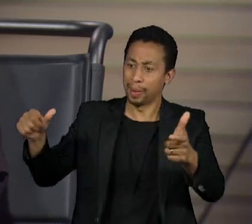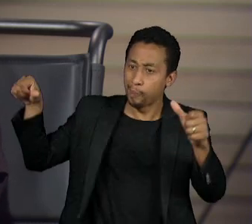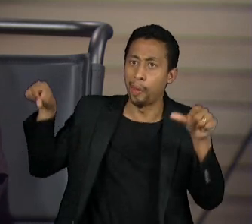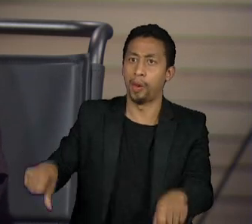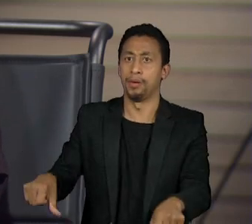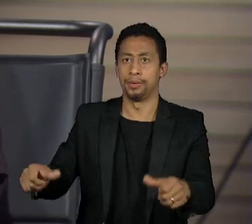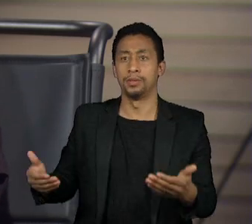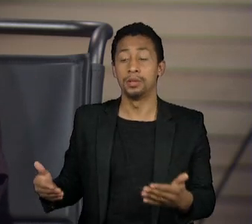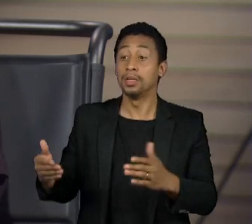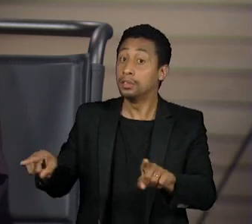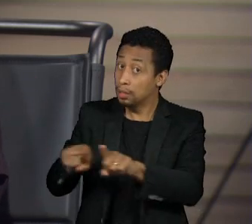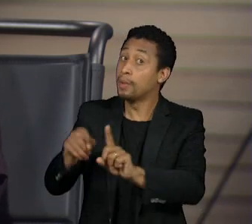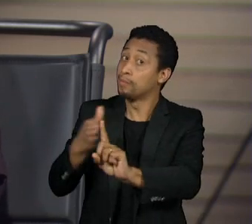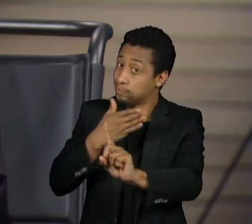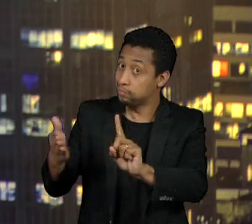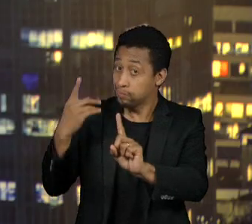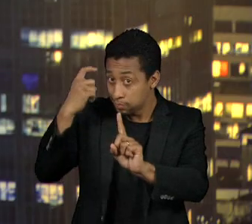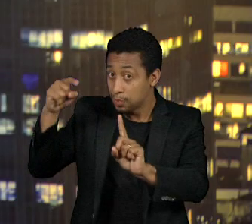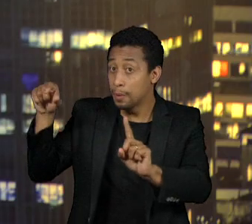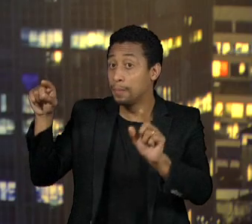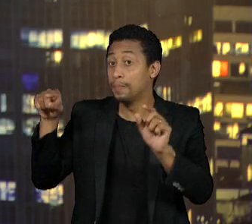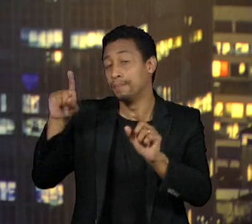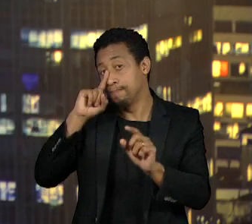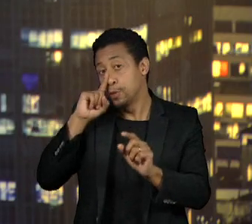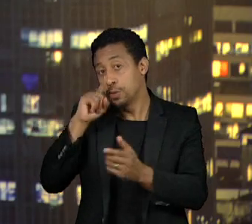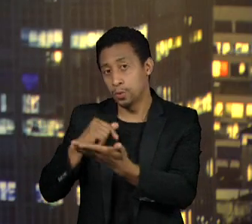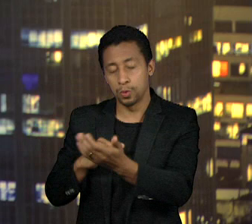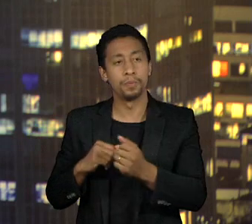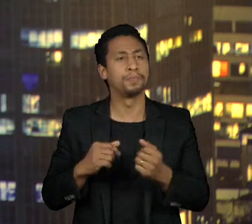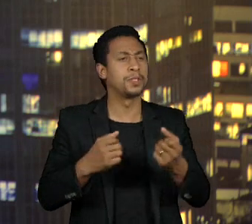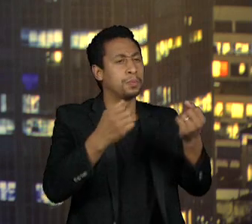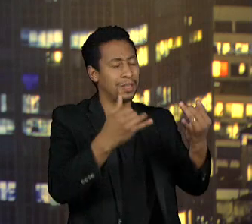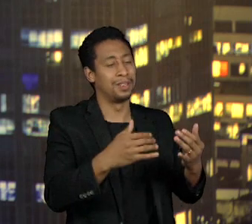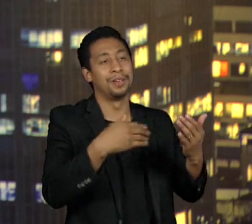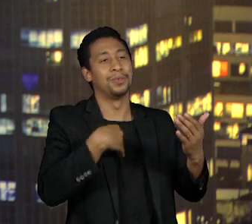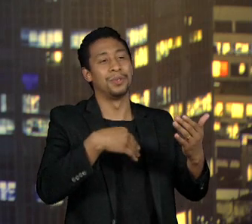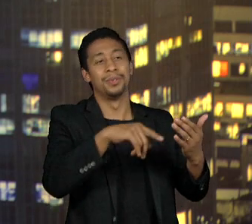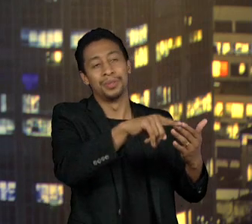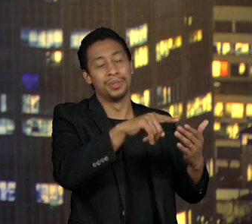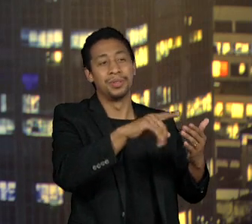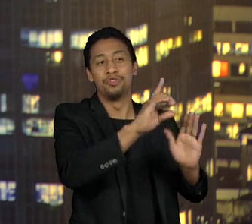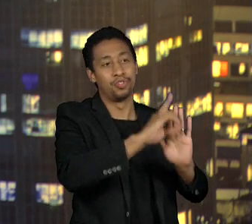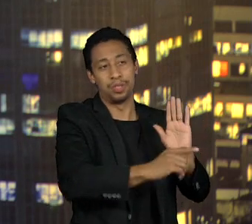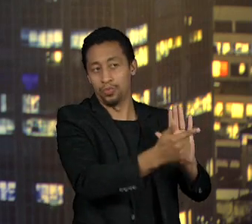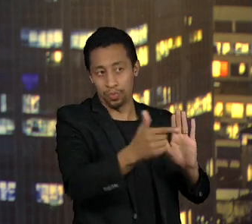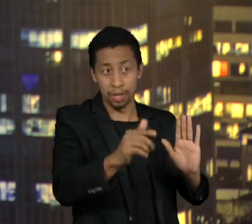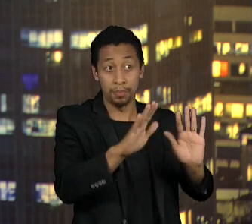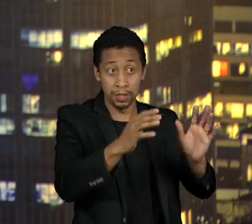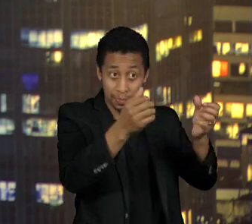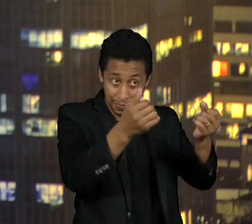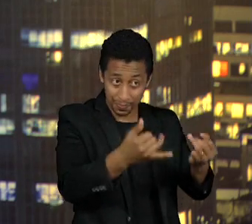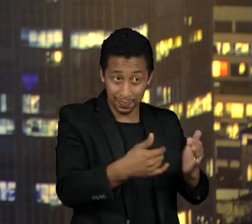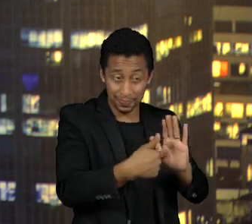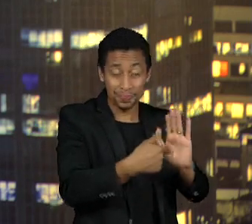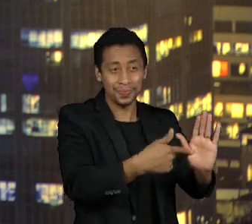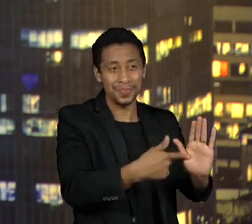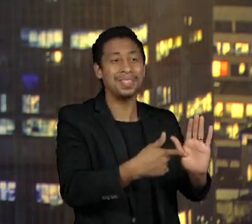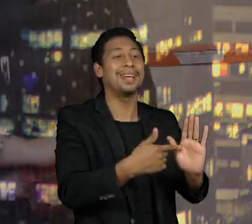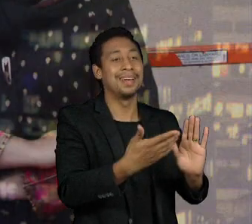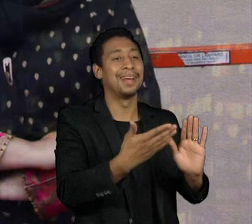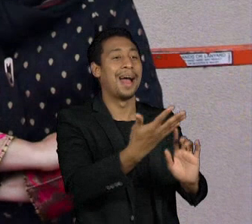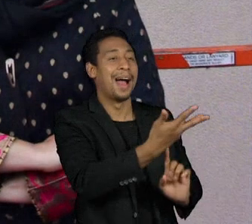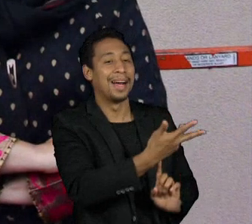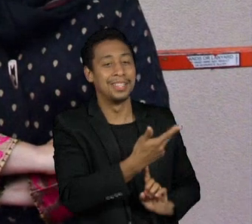violência ao qual ela é submetida, né? Por falar em violações, aproveitar para mostrar também o trabalho da artista Shamsia Hassani.